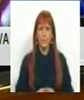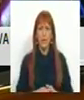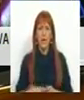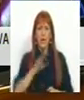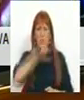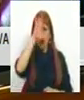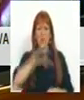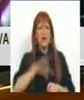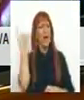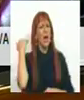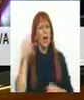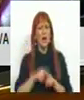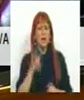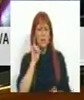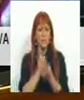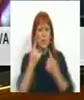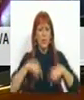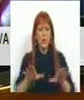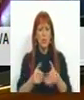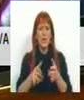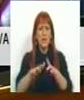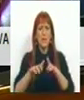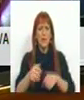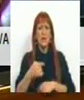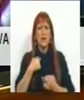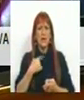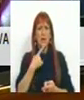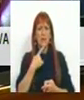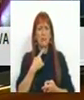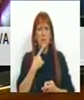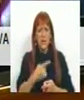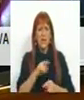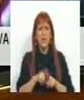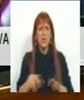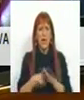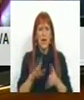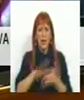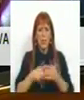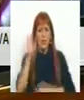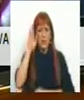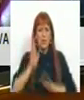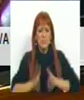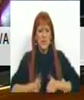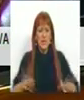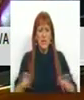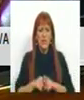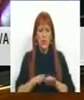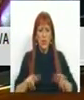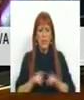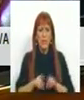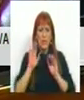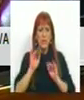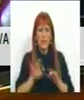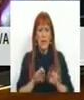O Sr. Ministro, na altura da audiência na Comissão Parlamentar, frisou que a Lei de Progressão Militar teria que passar um nível de